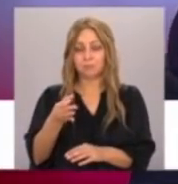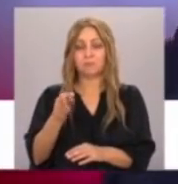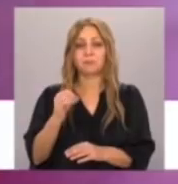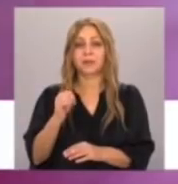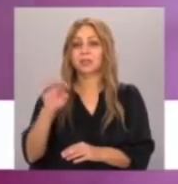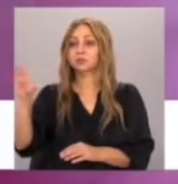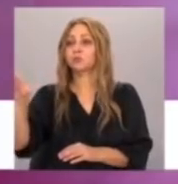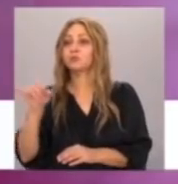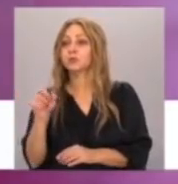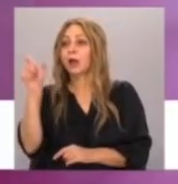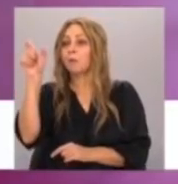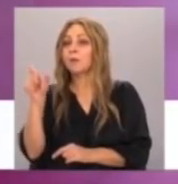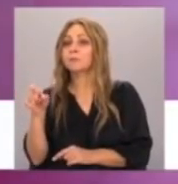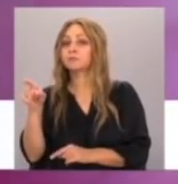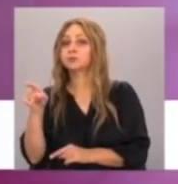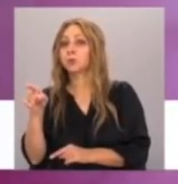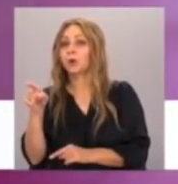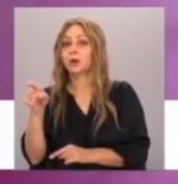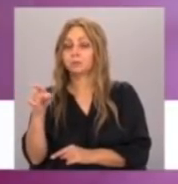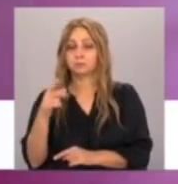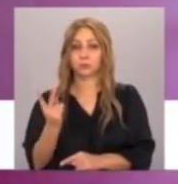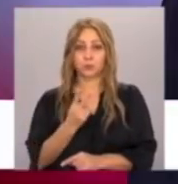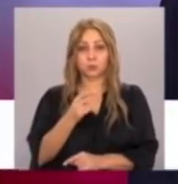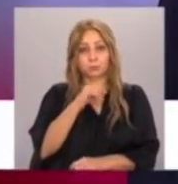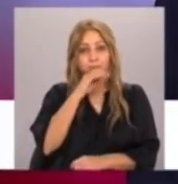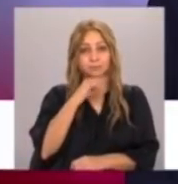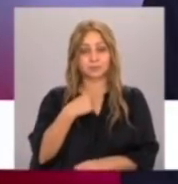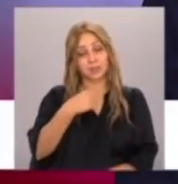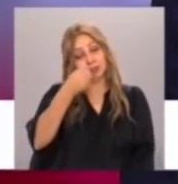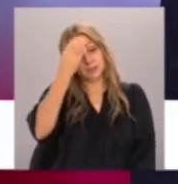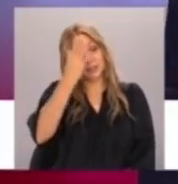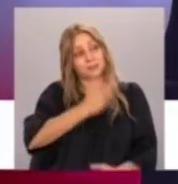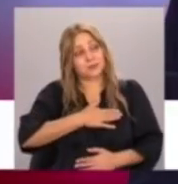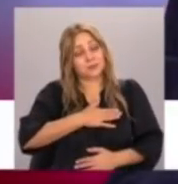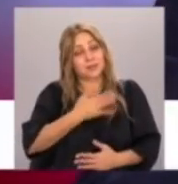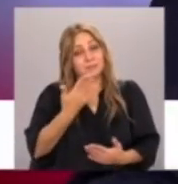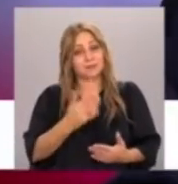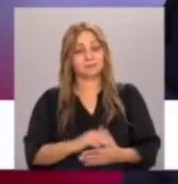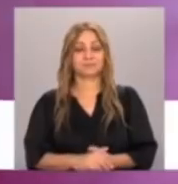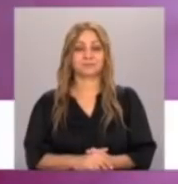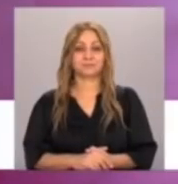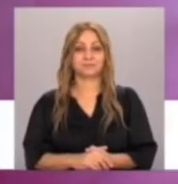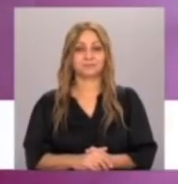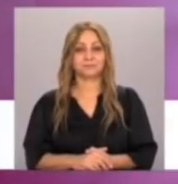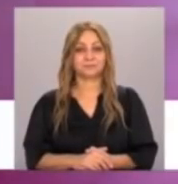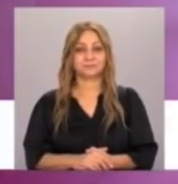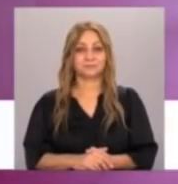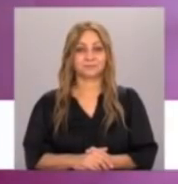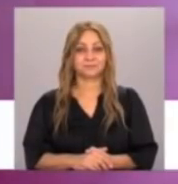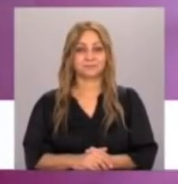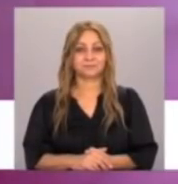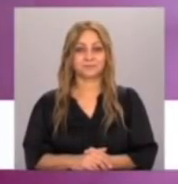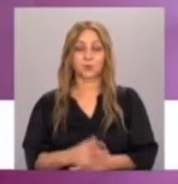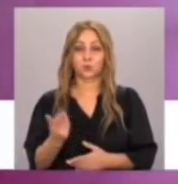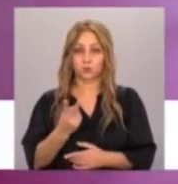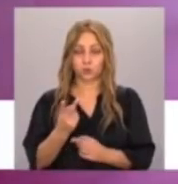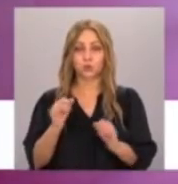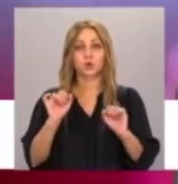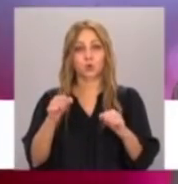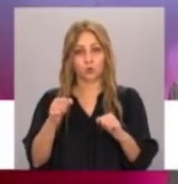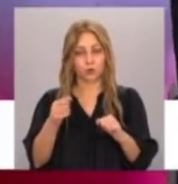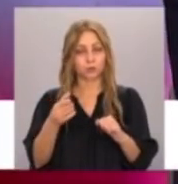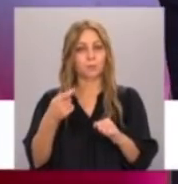buscar aí não foi buscar ninguém todas as habilidades que se é esse o que foi uma laçada conto agora